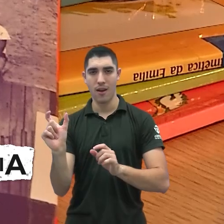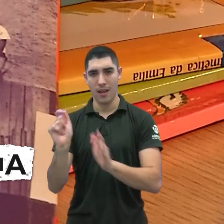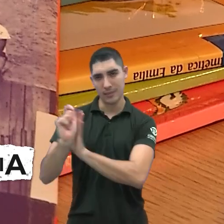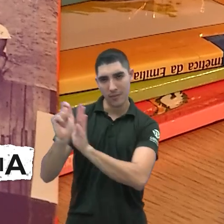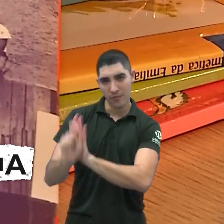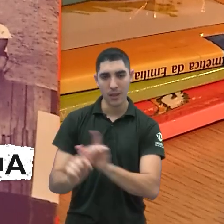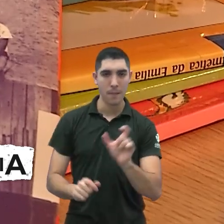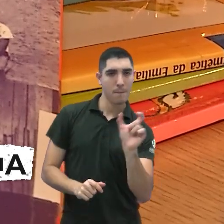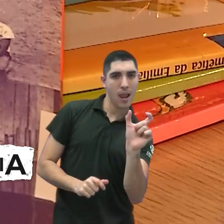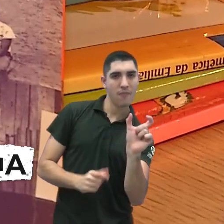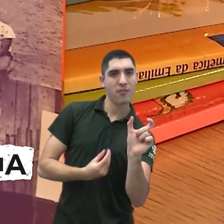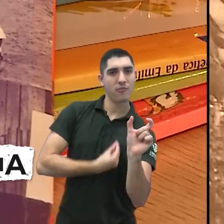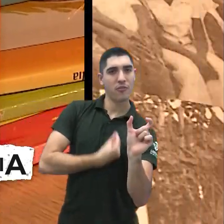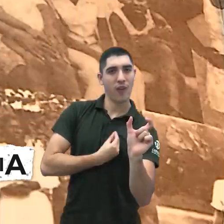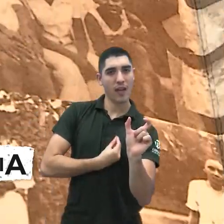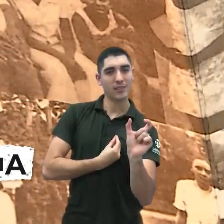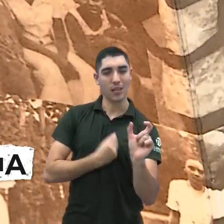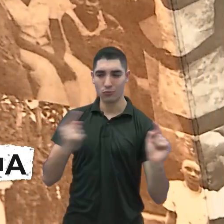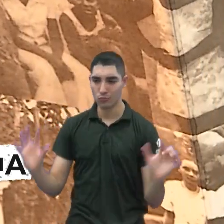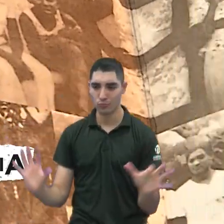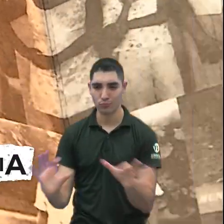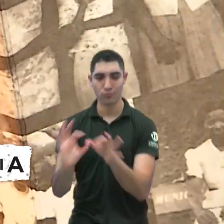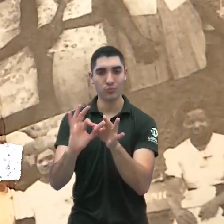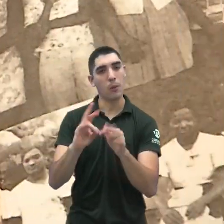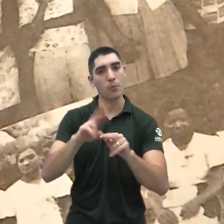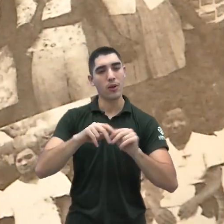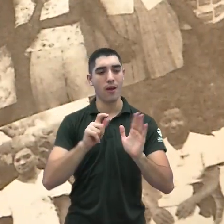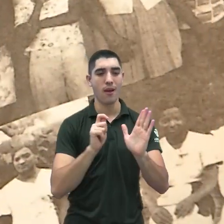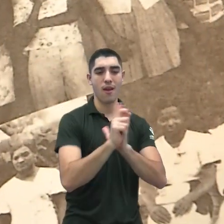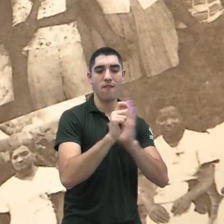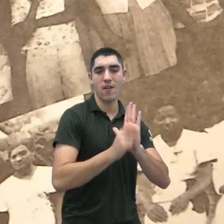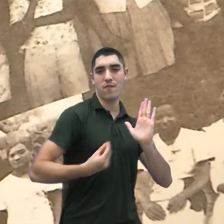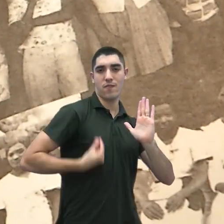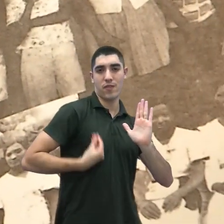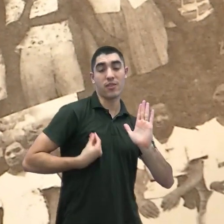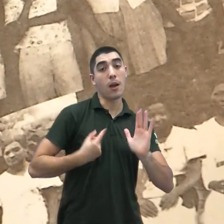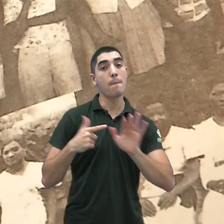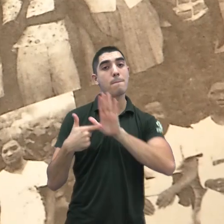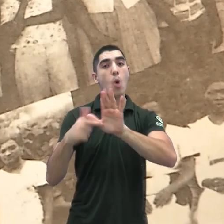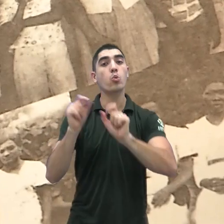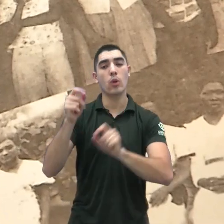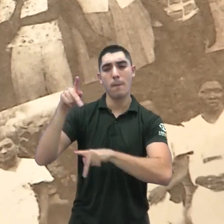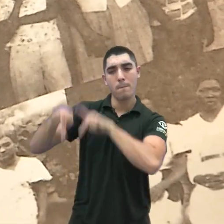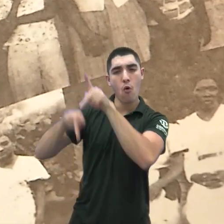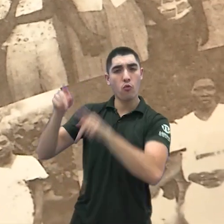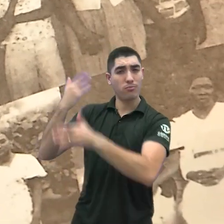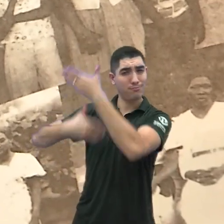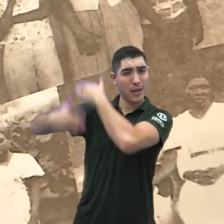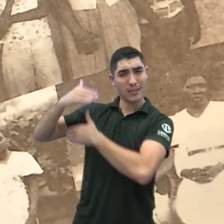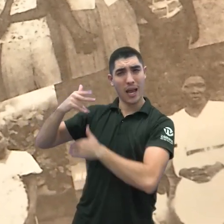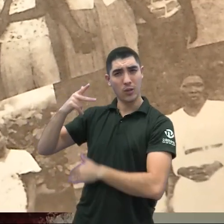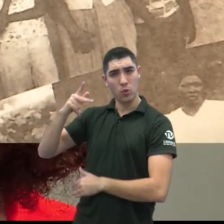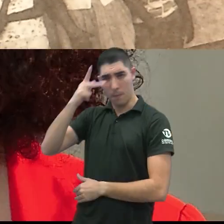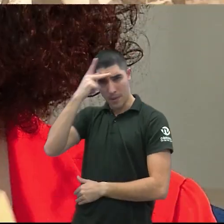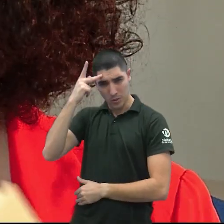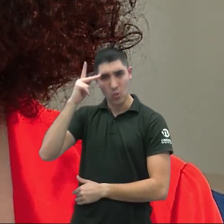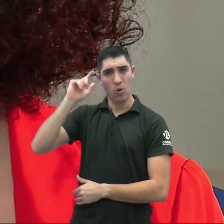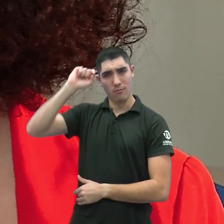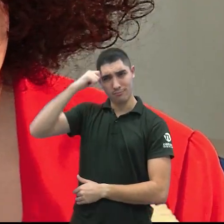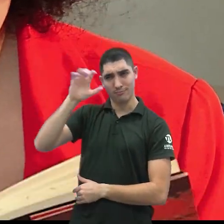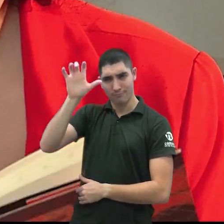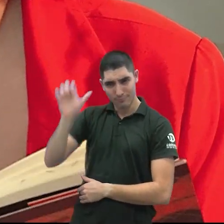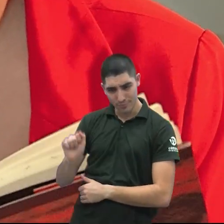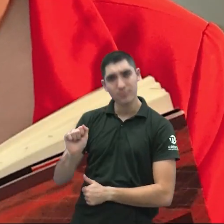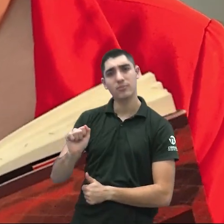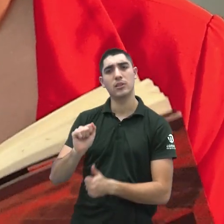vivência, uma ferramenta textual criada para ressignificar o passado da população afro-brasileira e também da